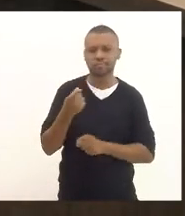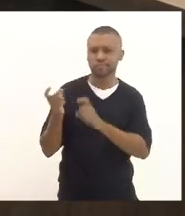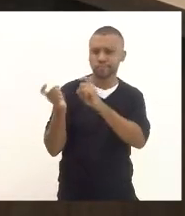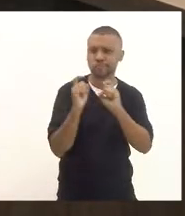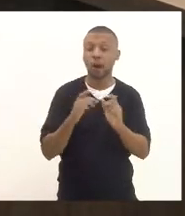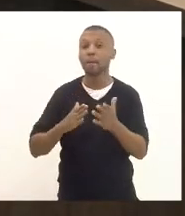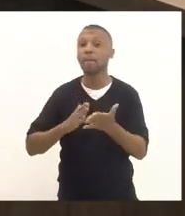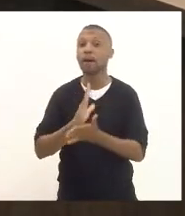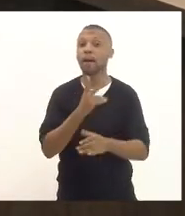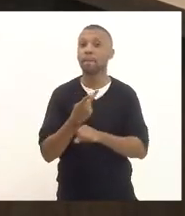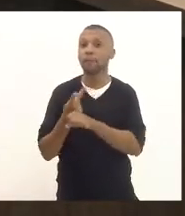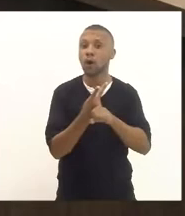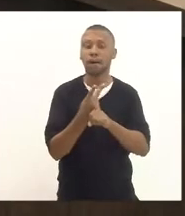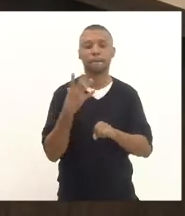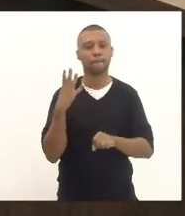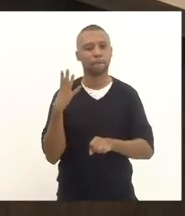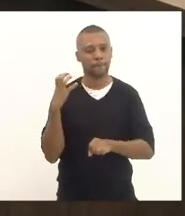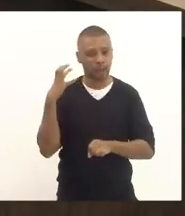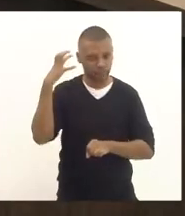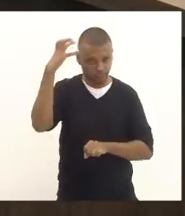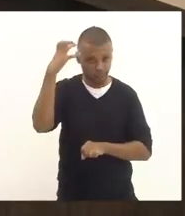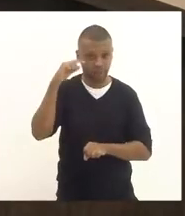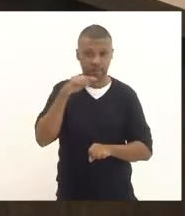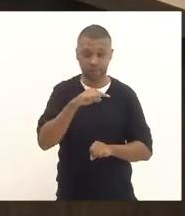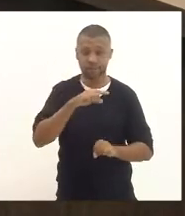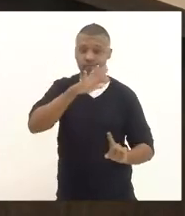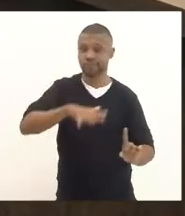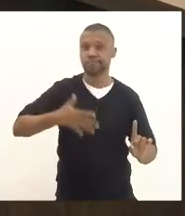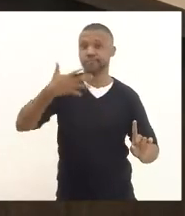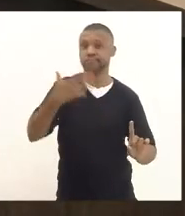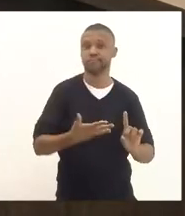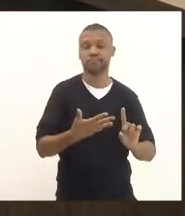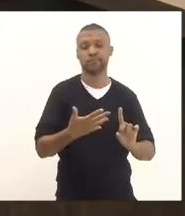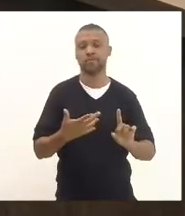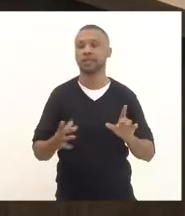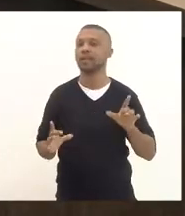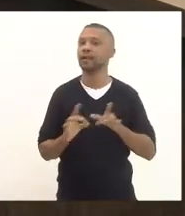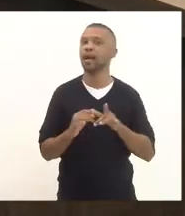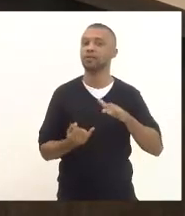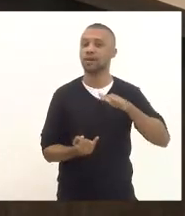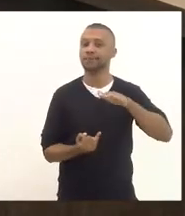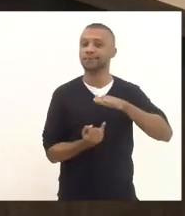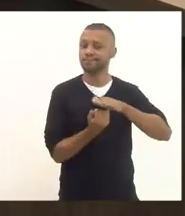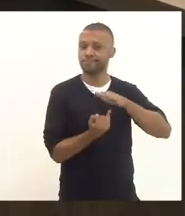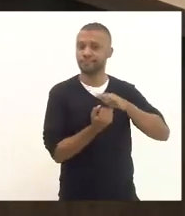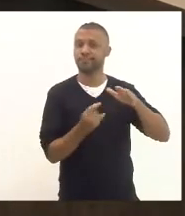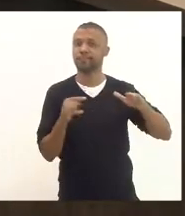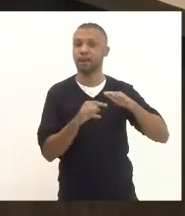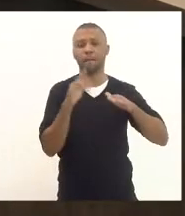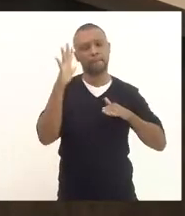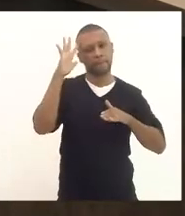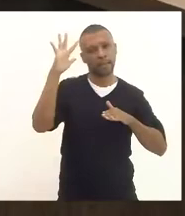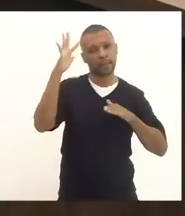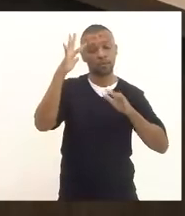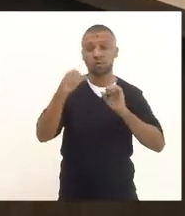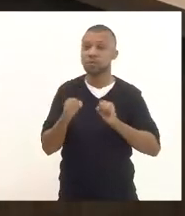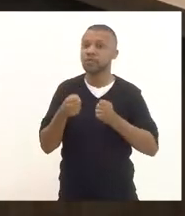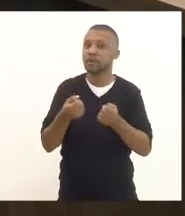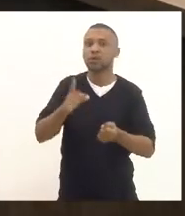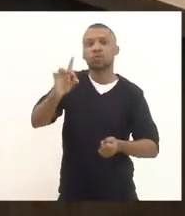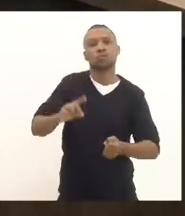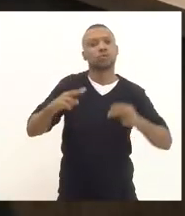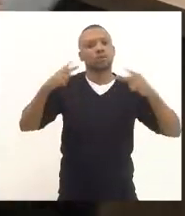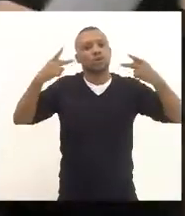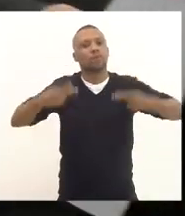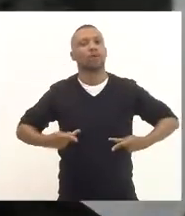premiação Marielle Franco para as entidade pensando Justamente na sua defesa dos Direitos Humanos